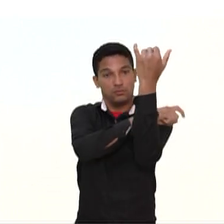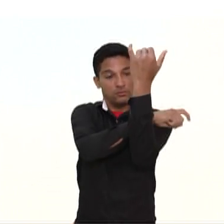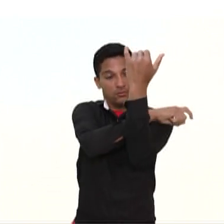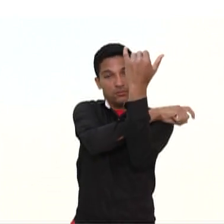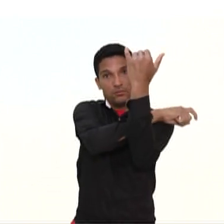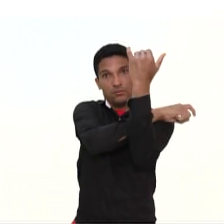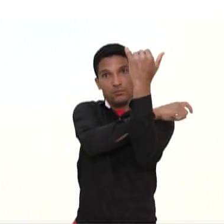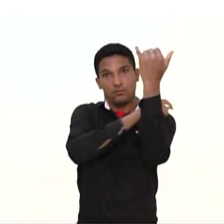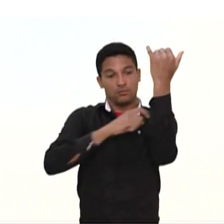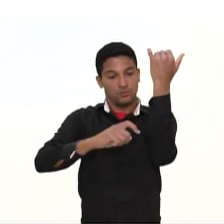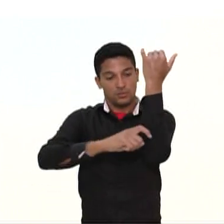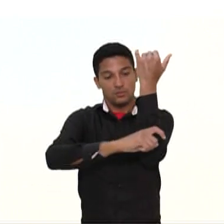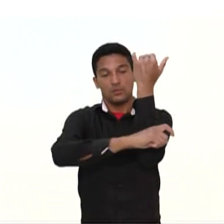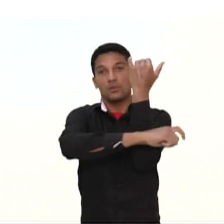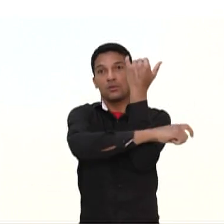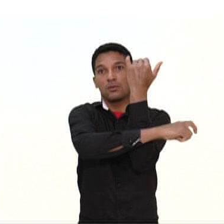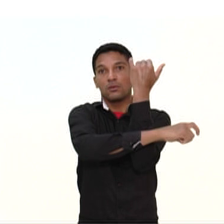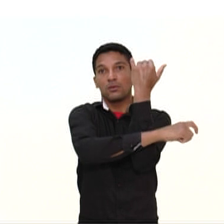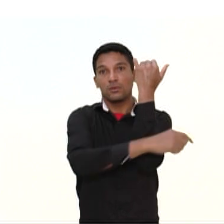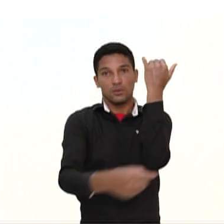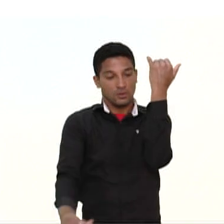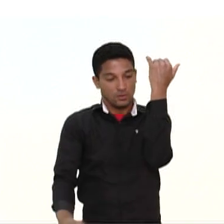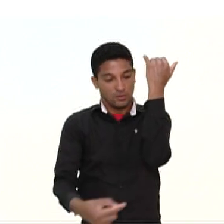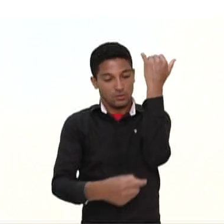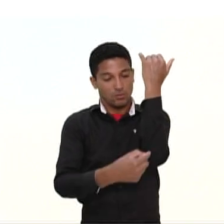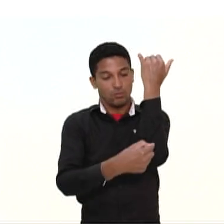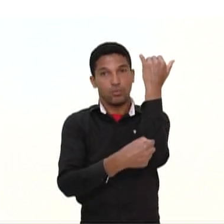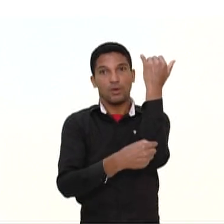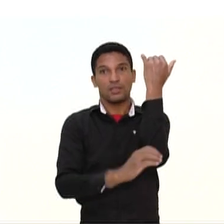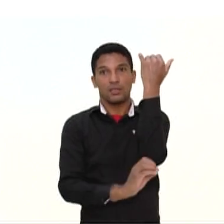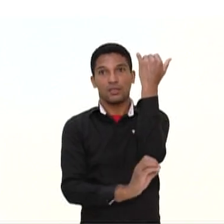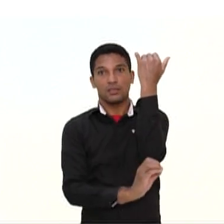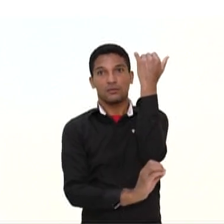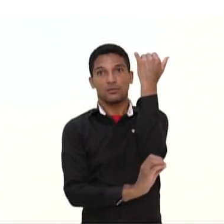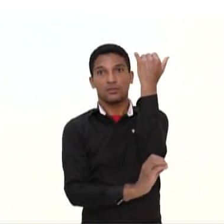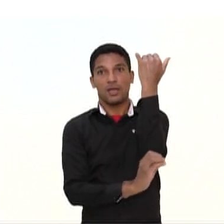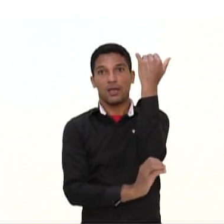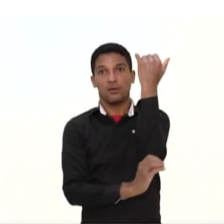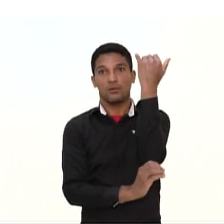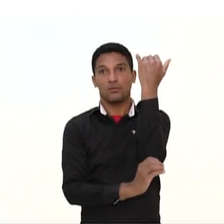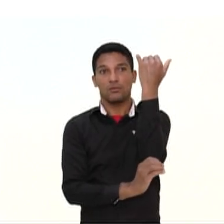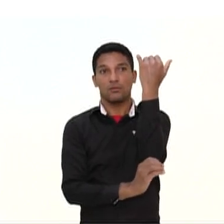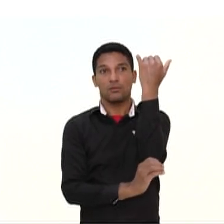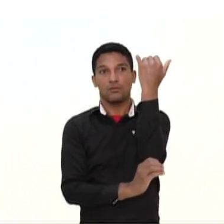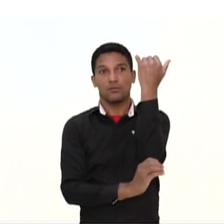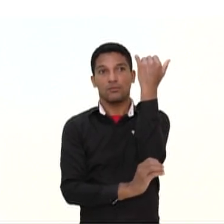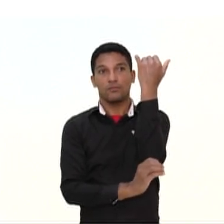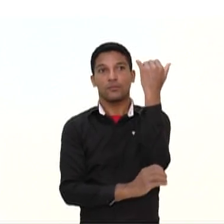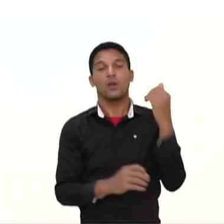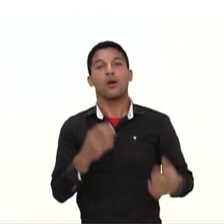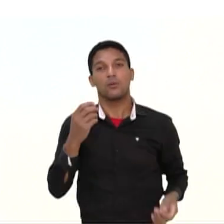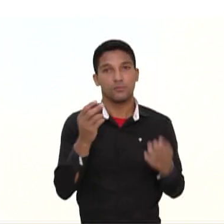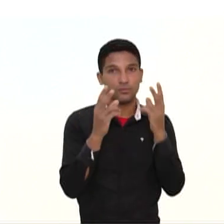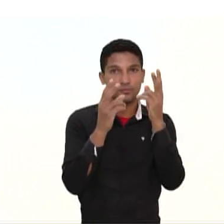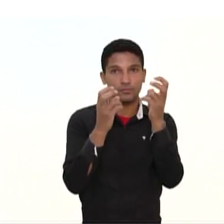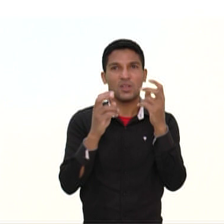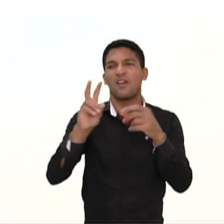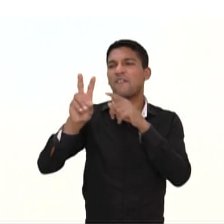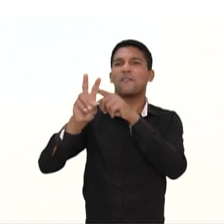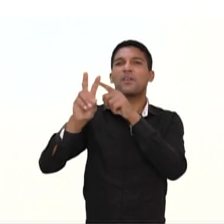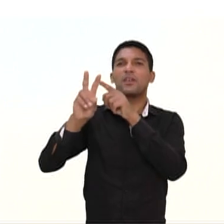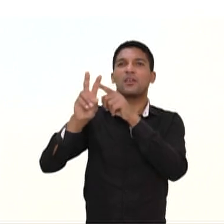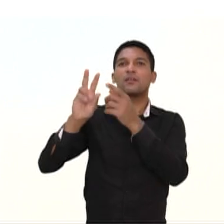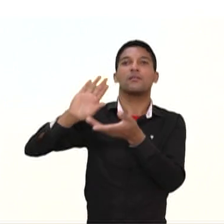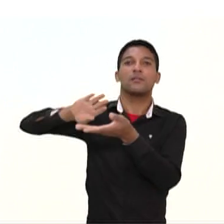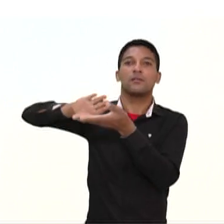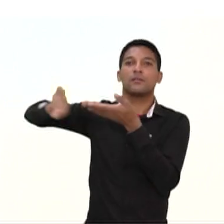aí. É XV? Não tem esse V aqui não, tá? Esse V está de intrometido, é só X, tá? Não tem esse V